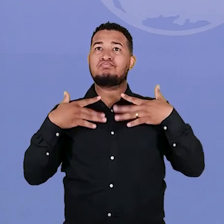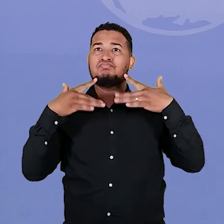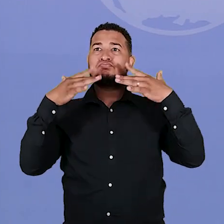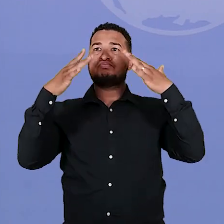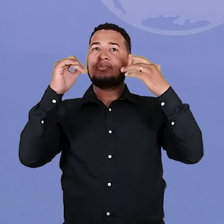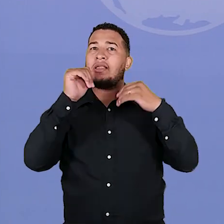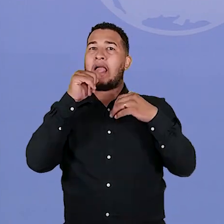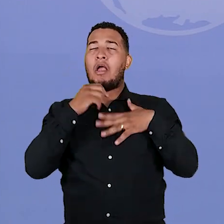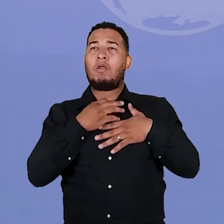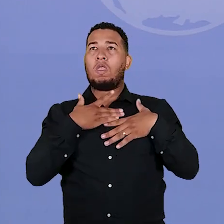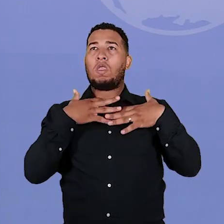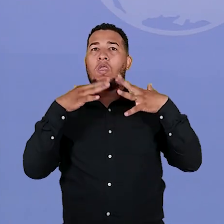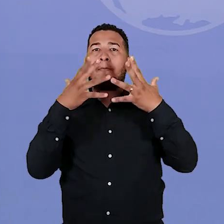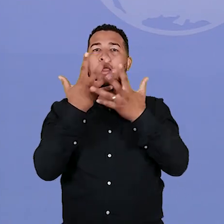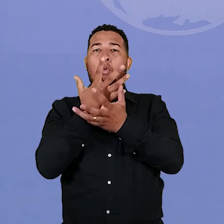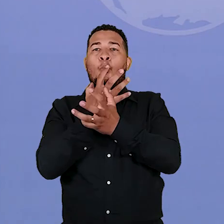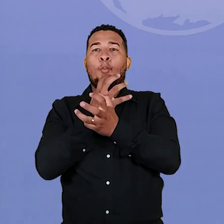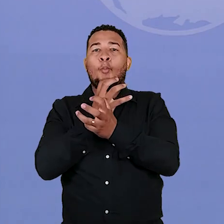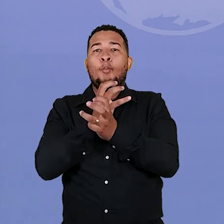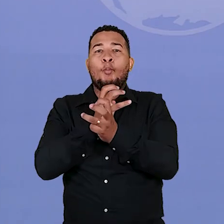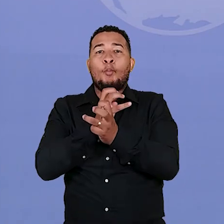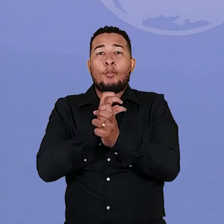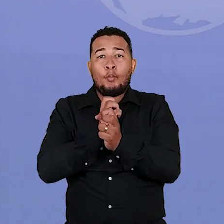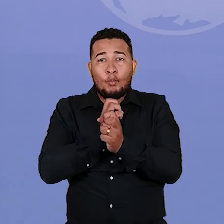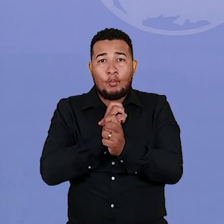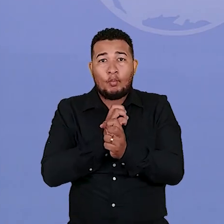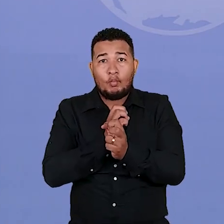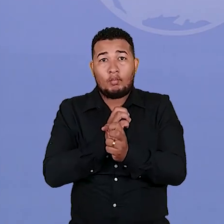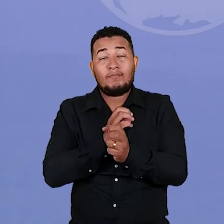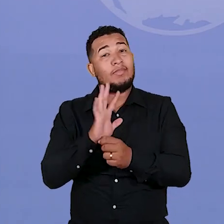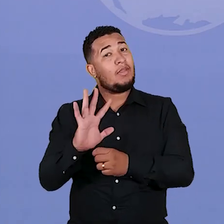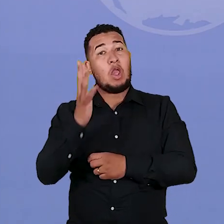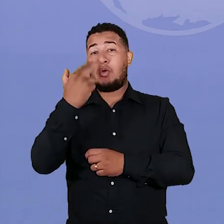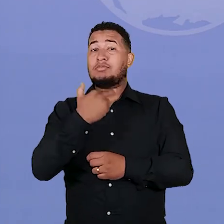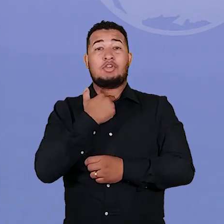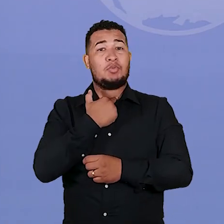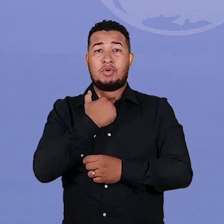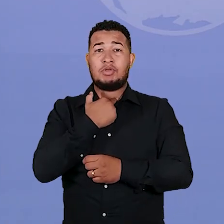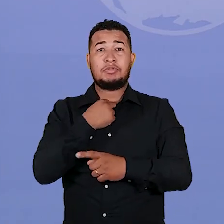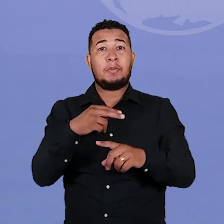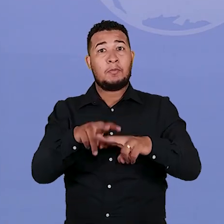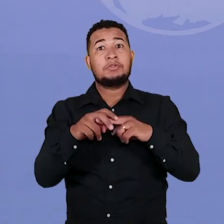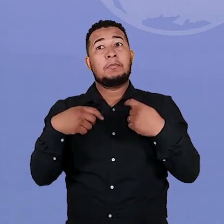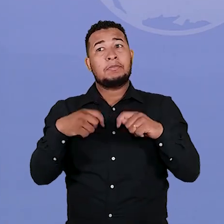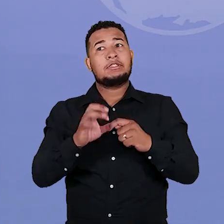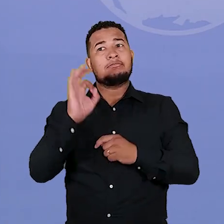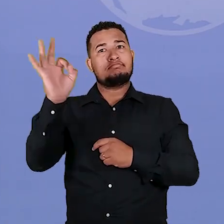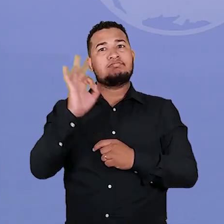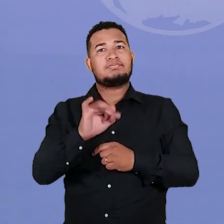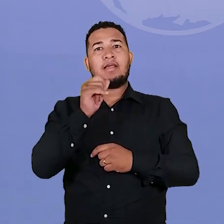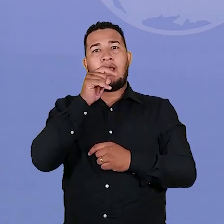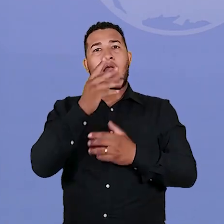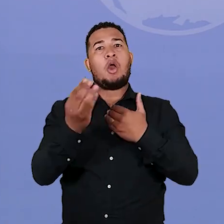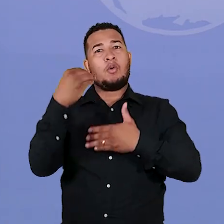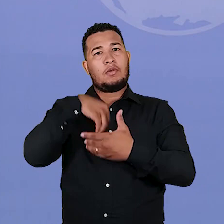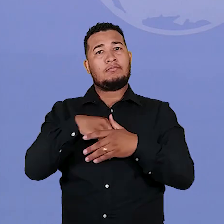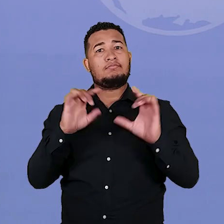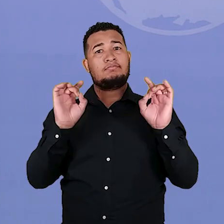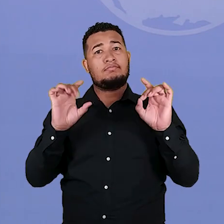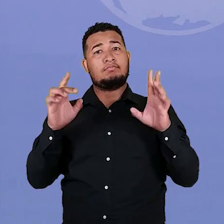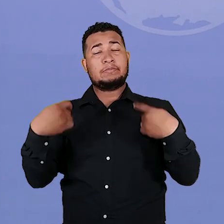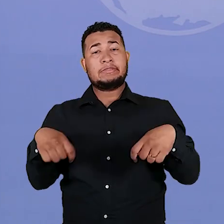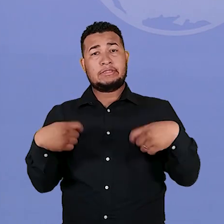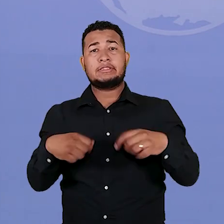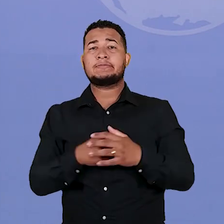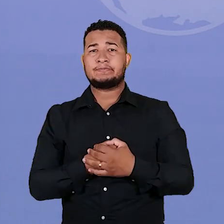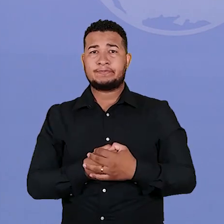porque se evaporar essa água, a gente pode desidratar e isso não pode acontecer. A gente precisa de um